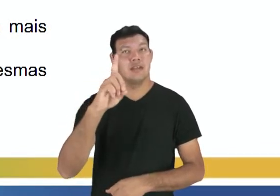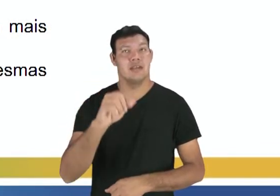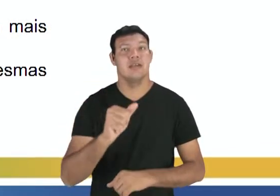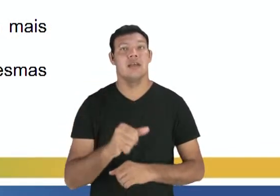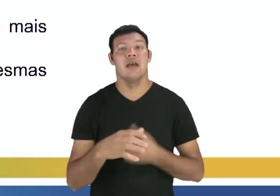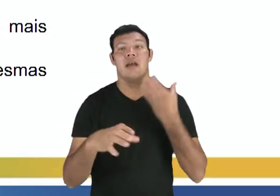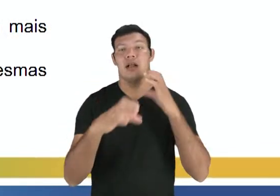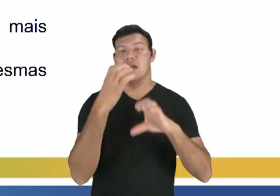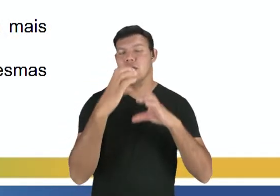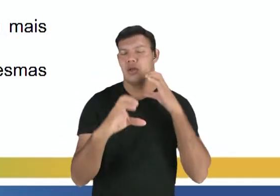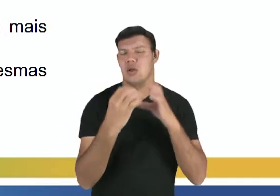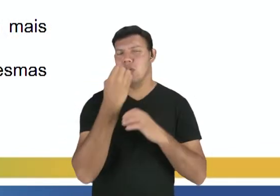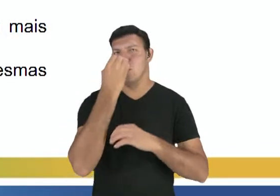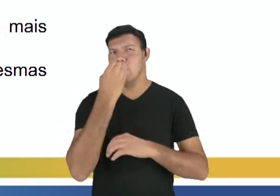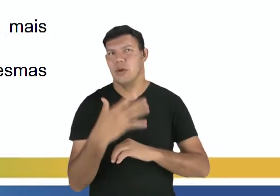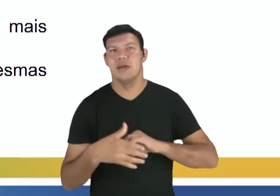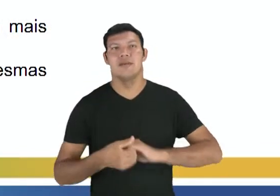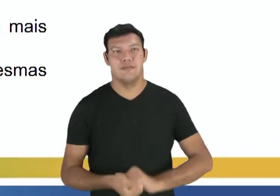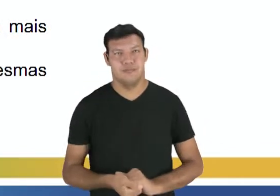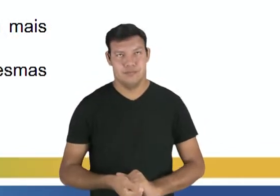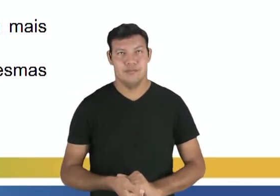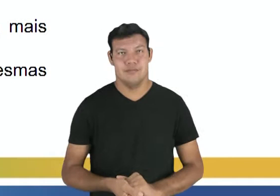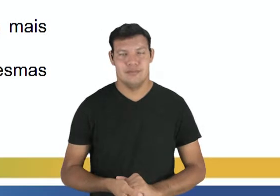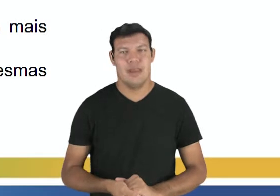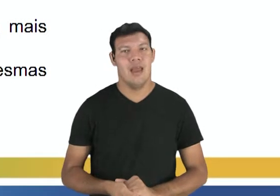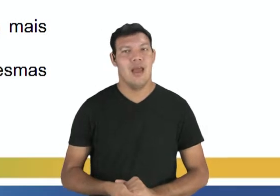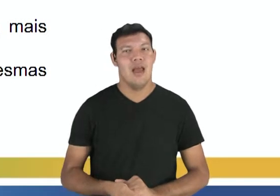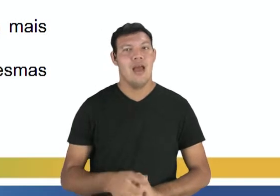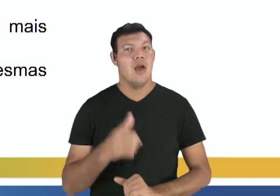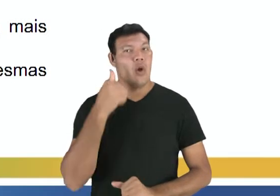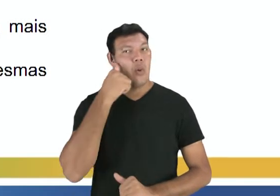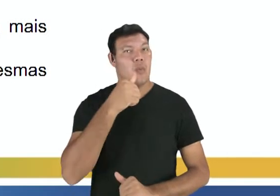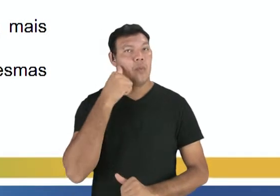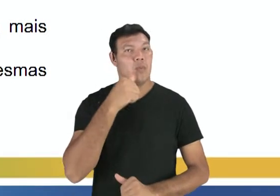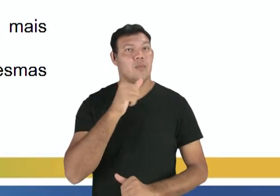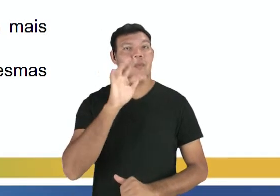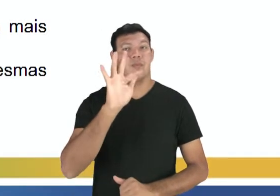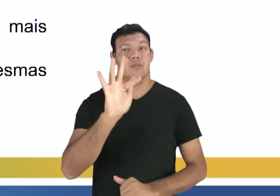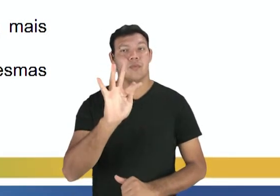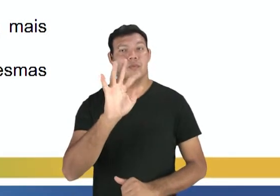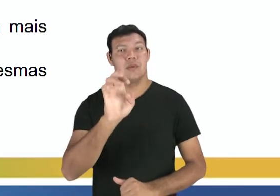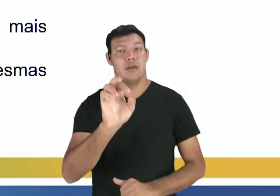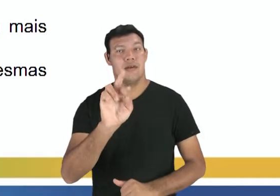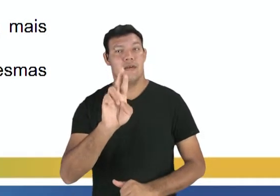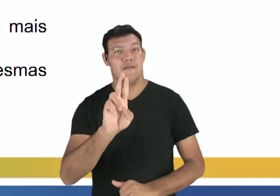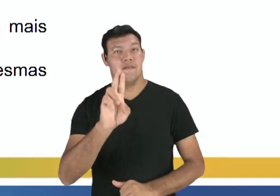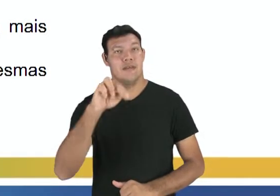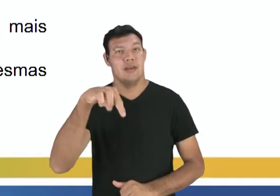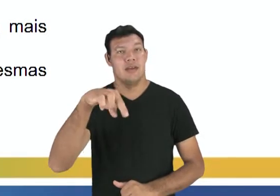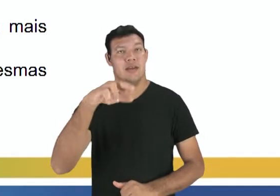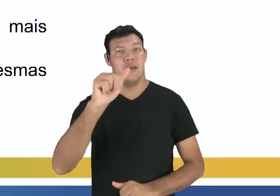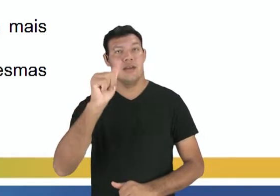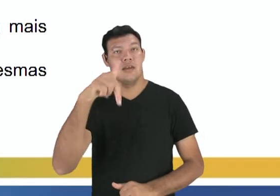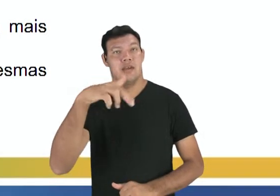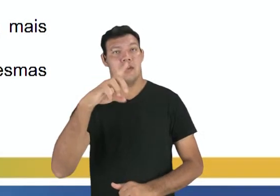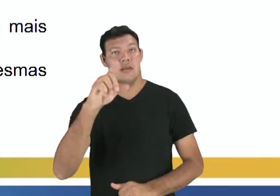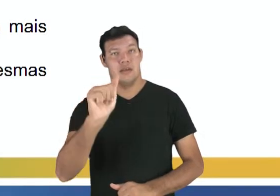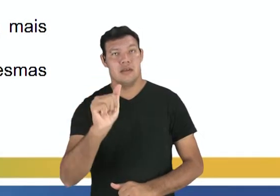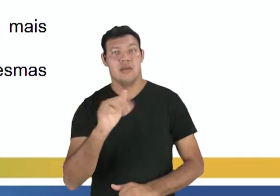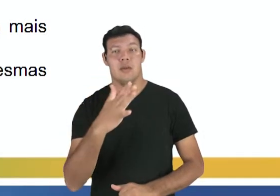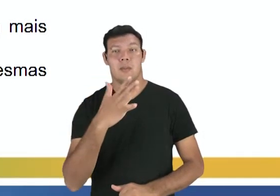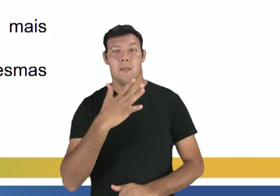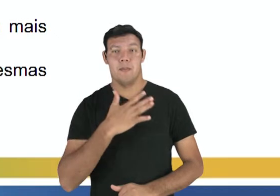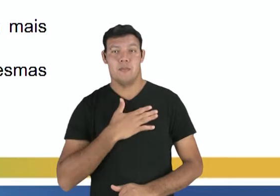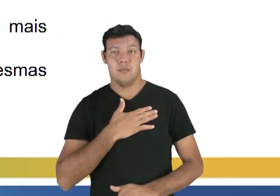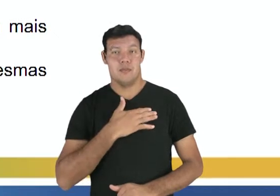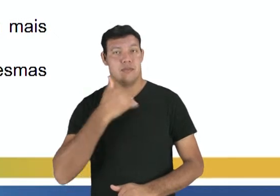só os recursos usados. Se é o enunciador que está falando, se é a mãe dele, então ele substitui